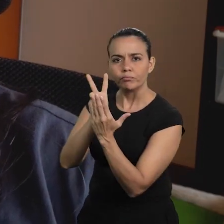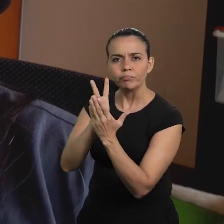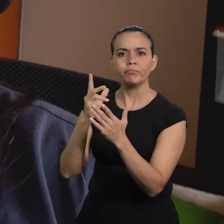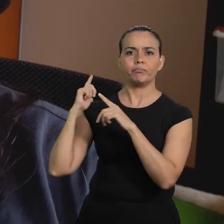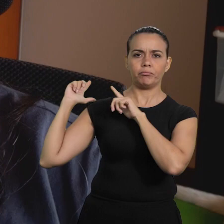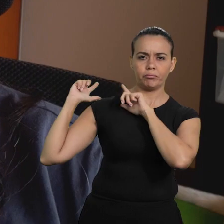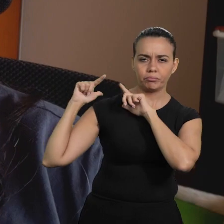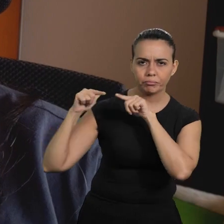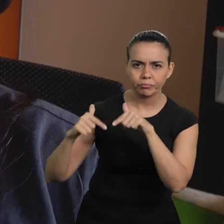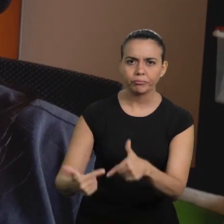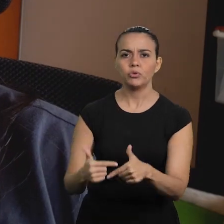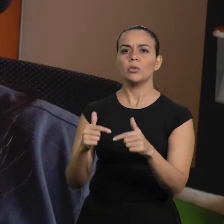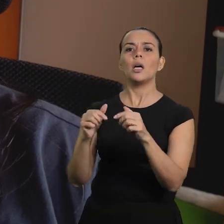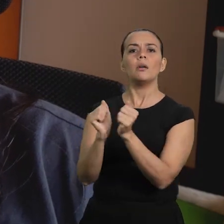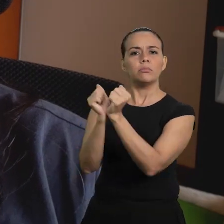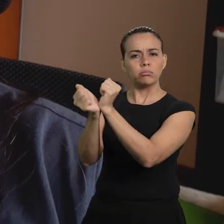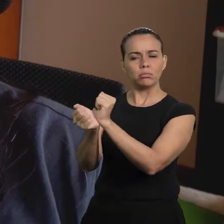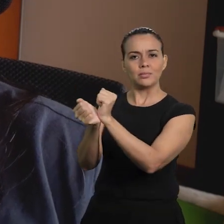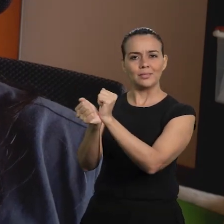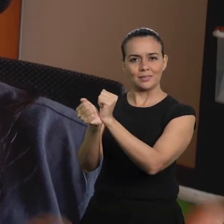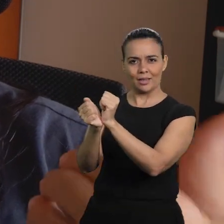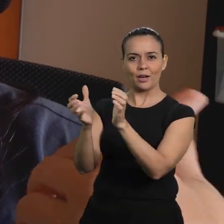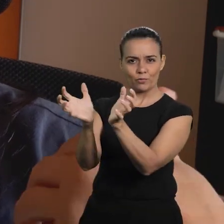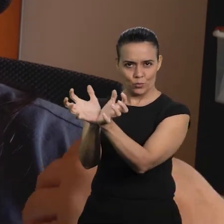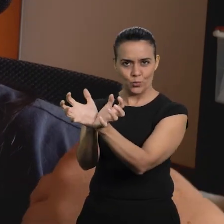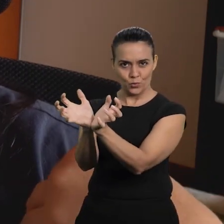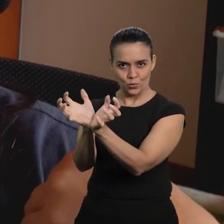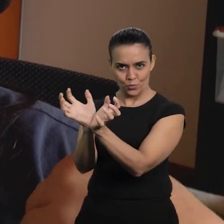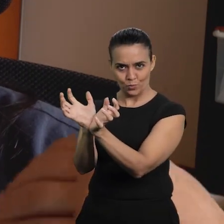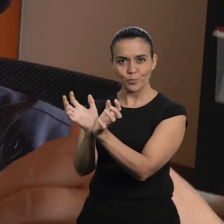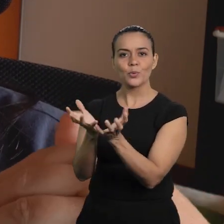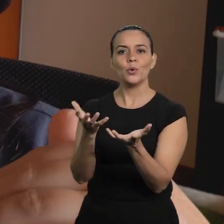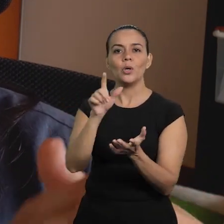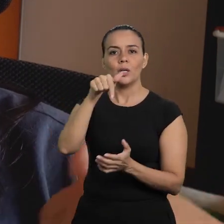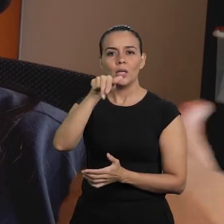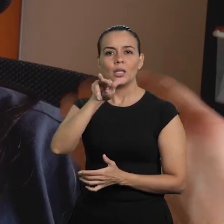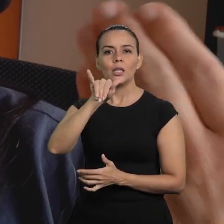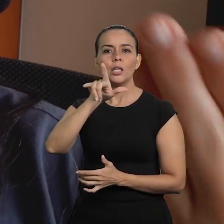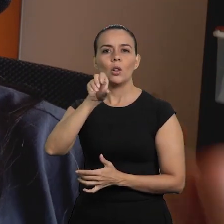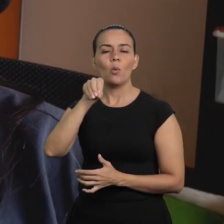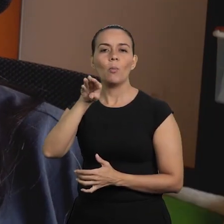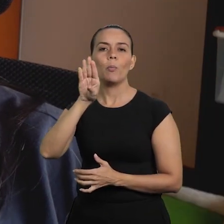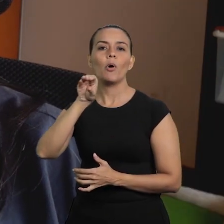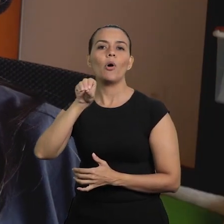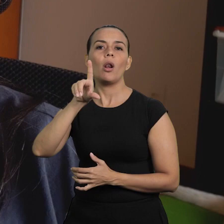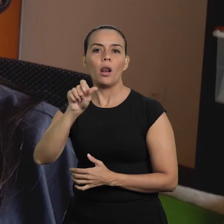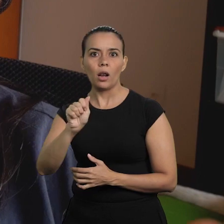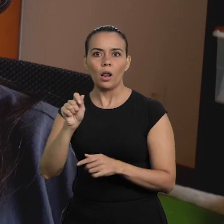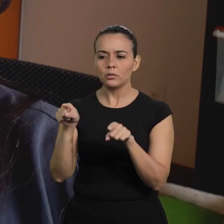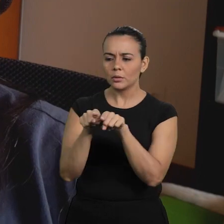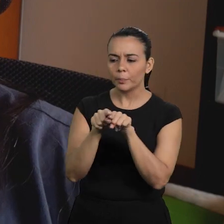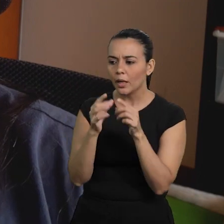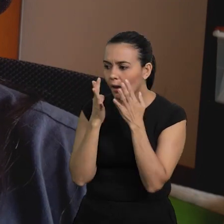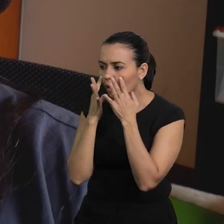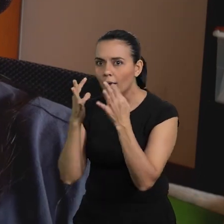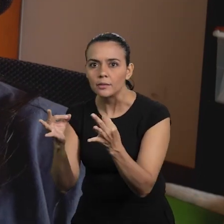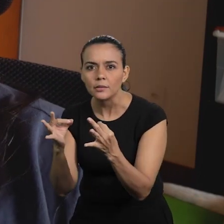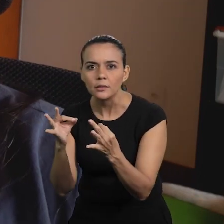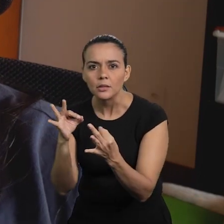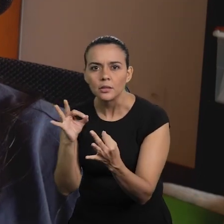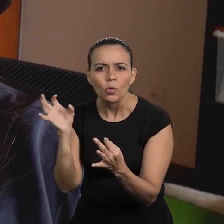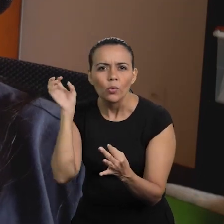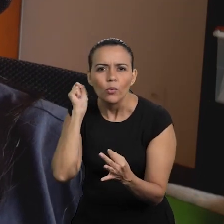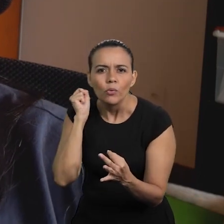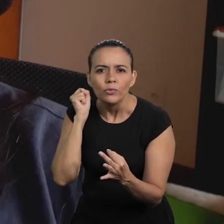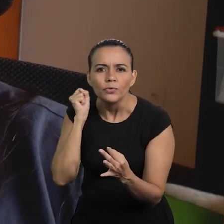comunidades tradicionais, comunidades quilombolas, a inovação para nós pode ser simplesmente ouvir e ajudar a construir com